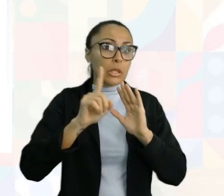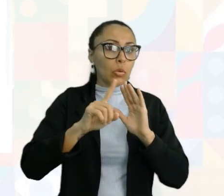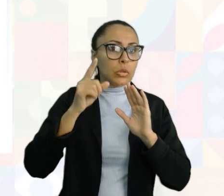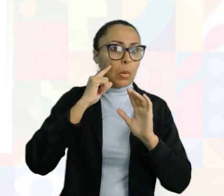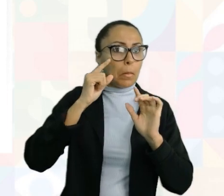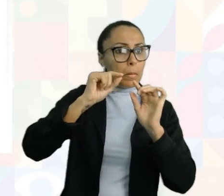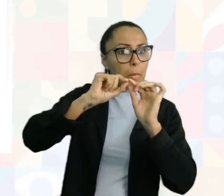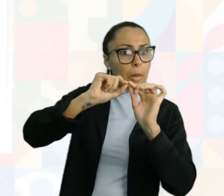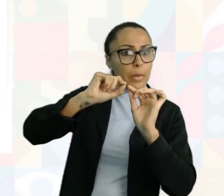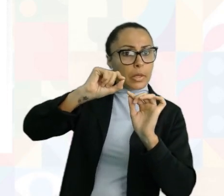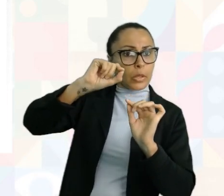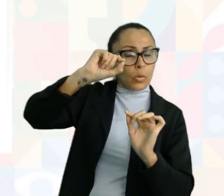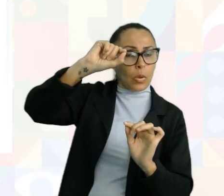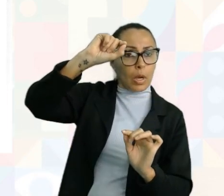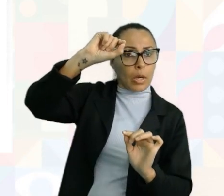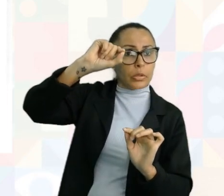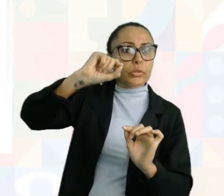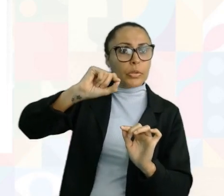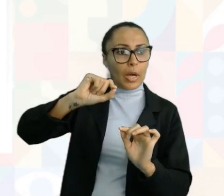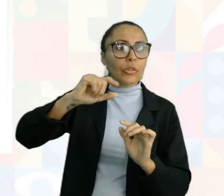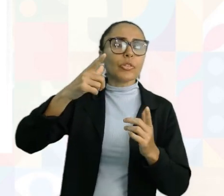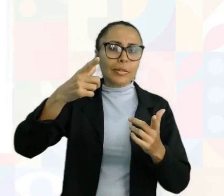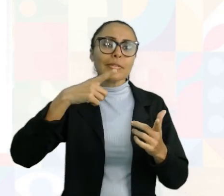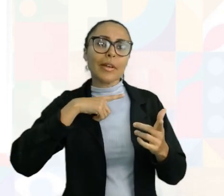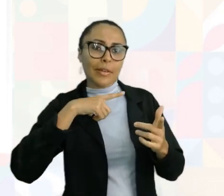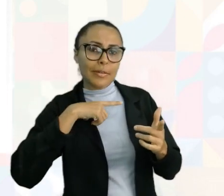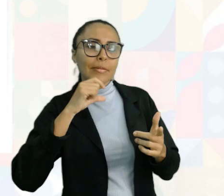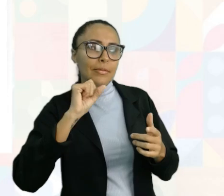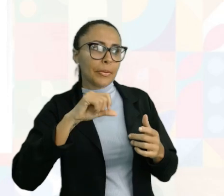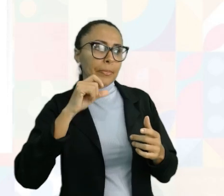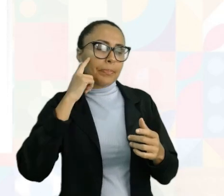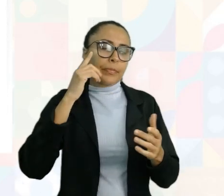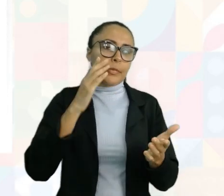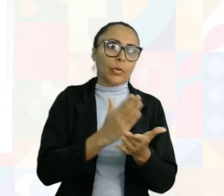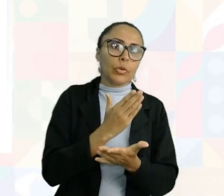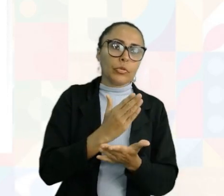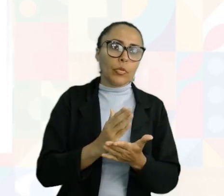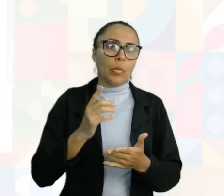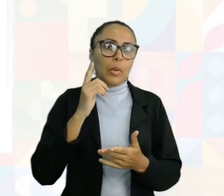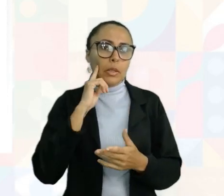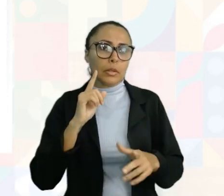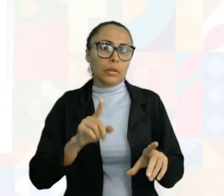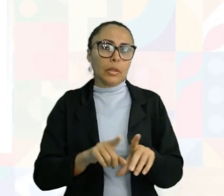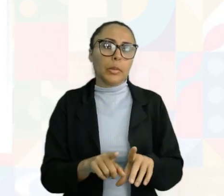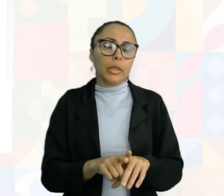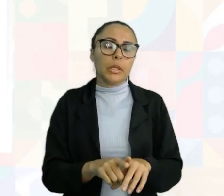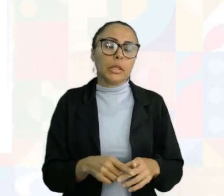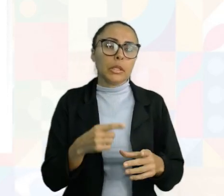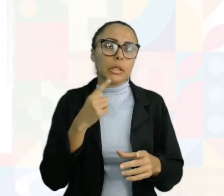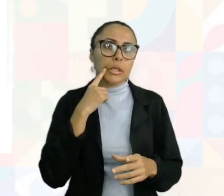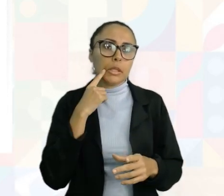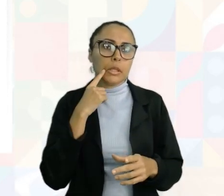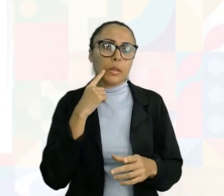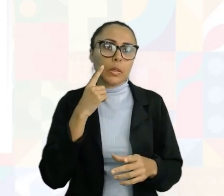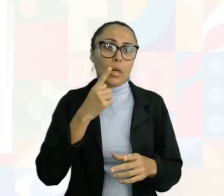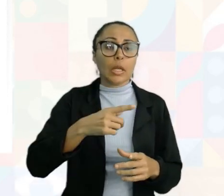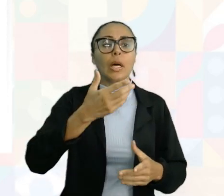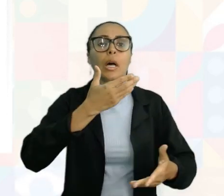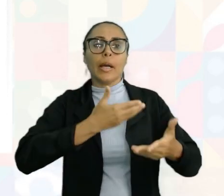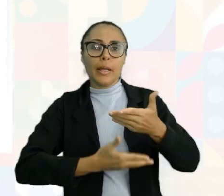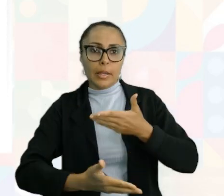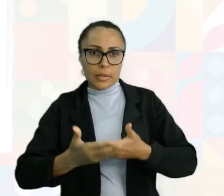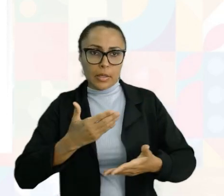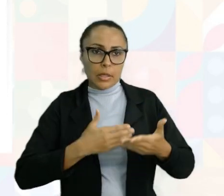perpendiculares no plano. Então a gente tem algumas formas você tem uma correlação de